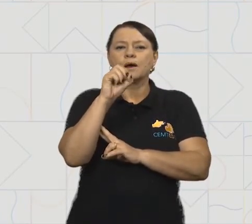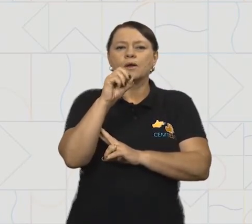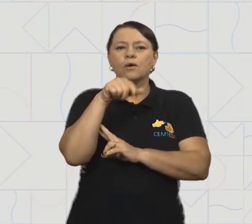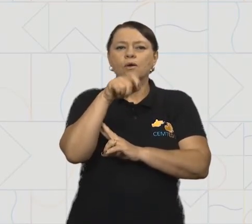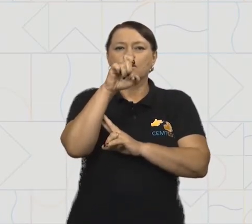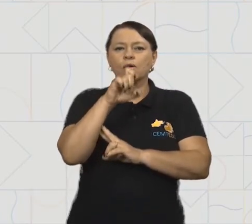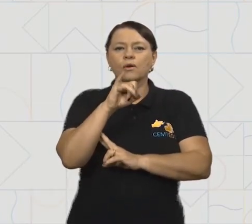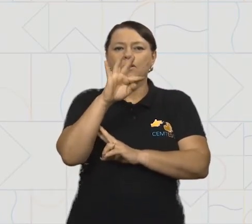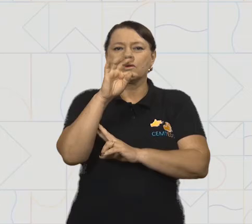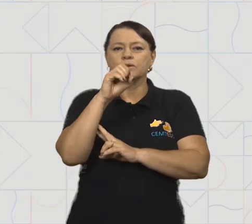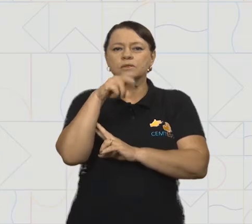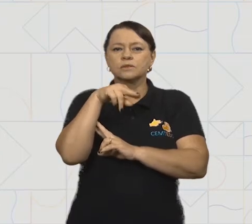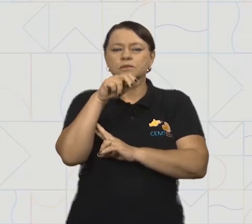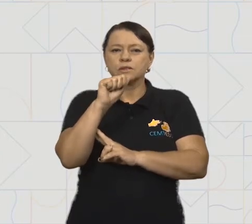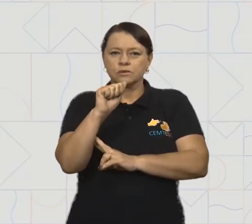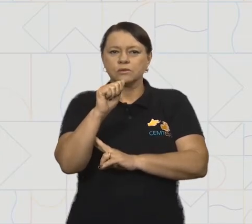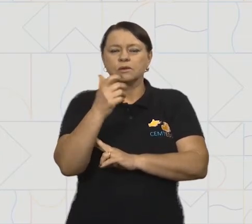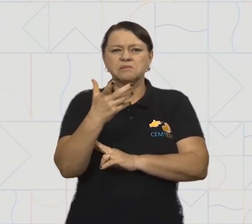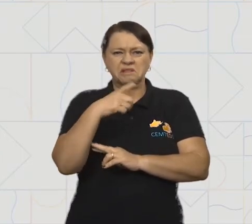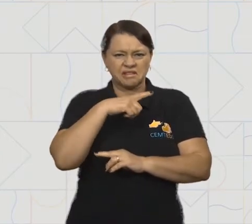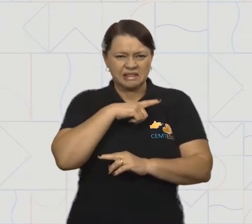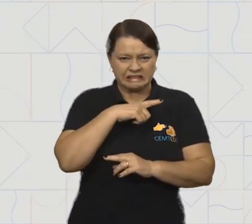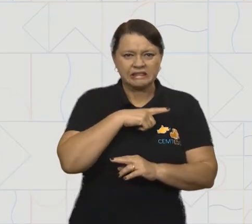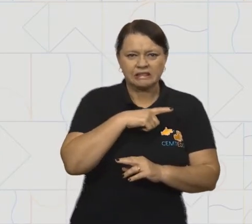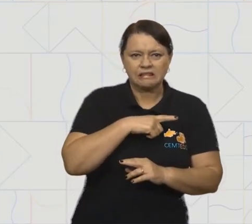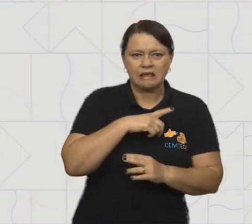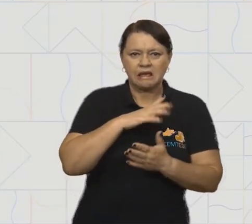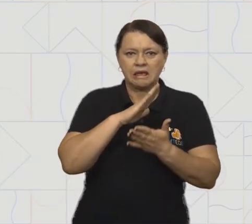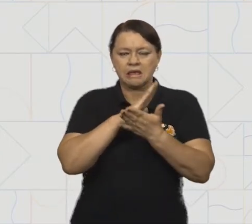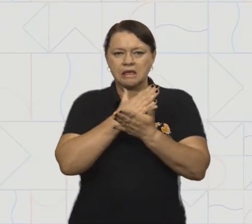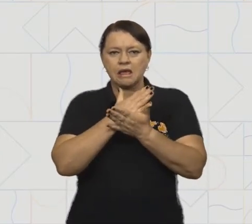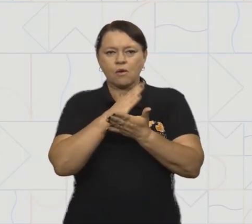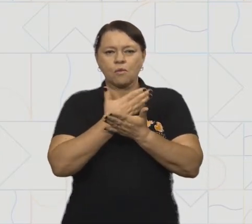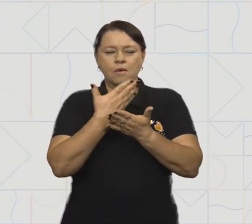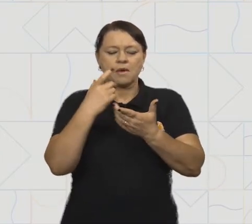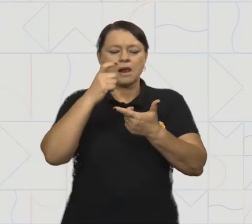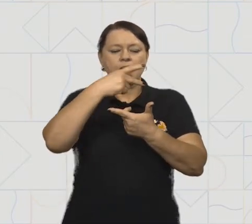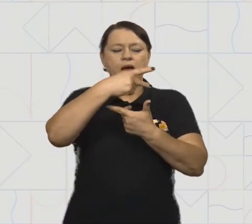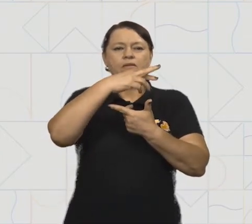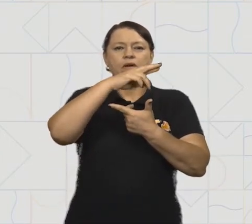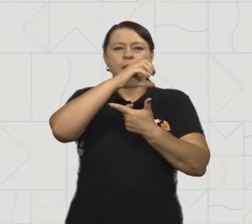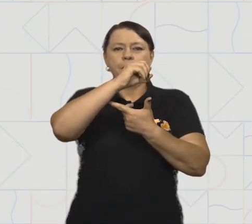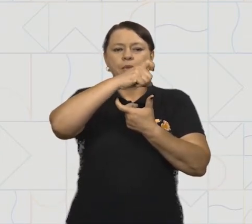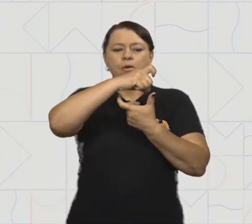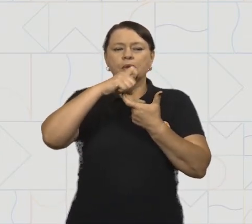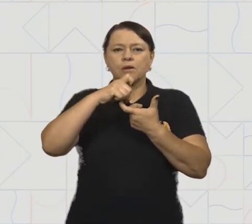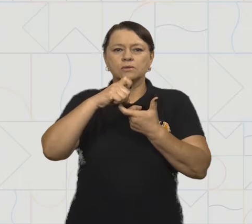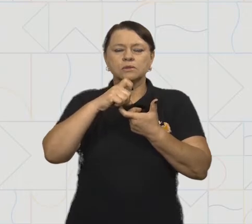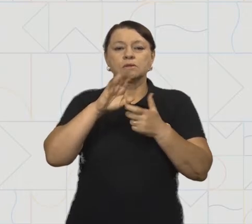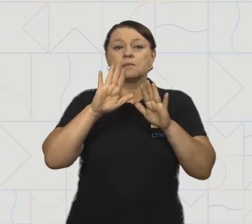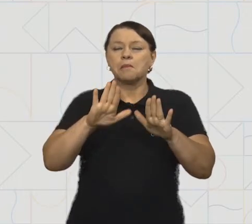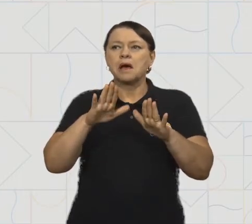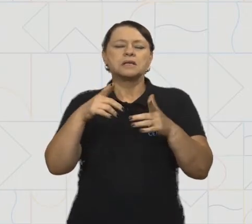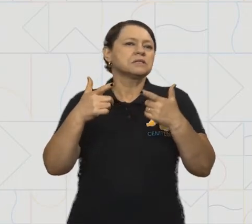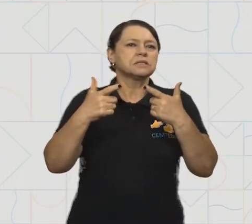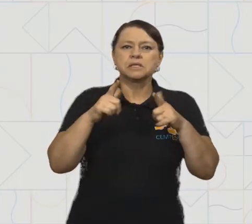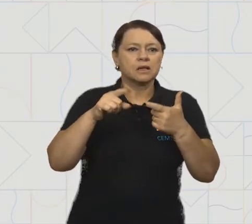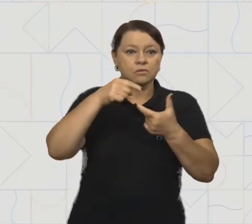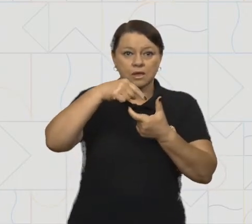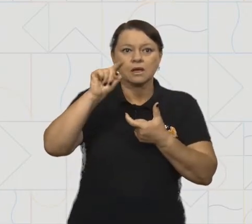dos mares. Possui uma estrutura interna muito similar a Urano, sendo formado por rochas e